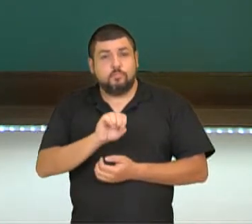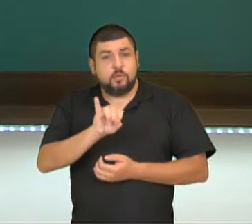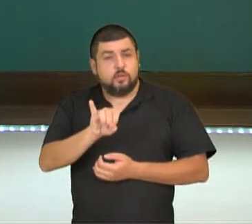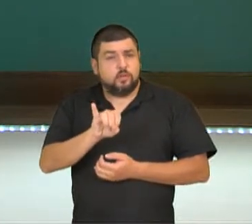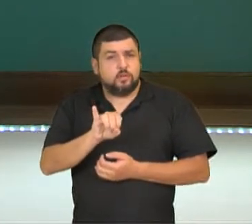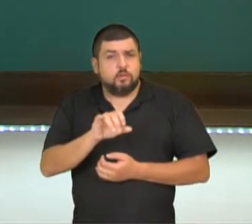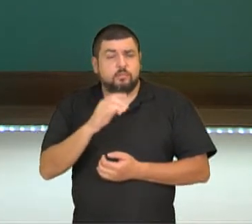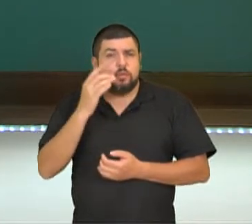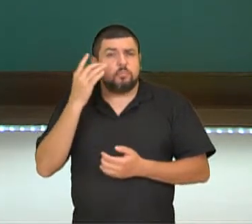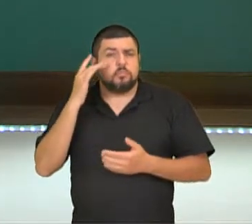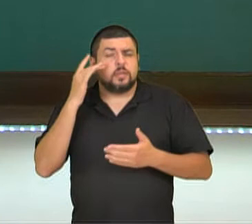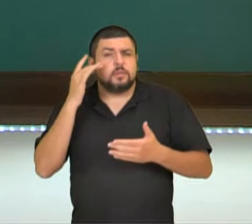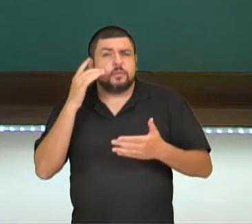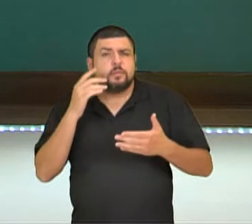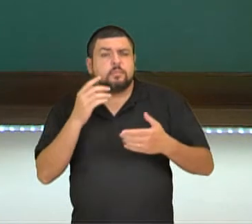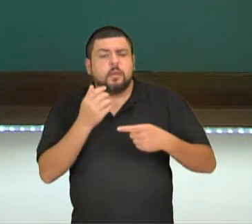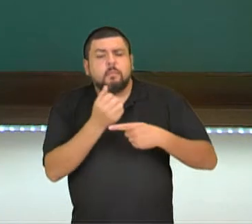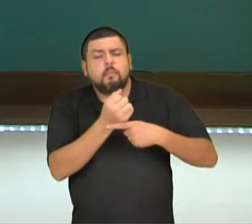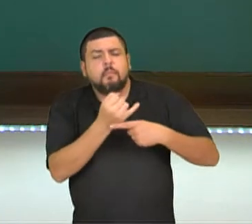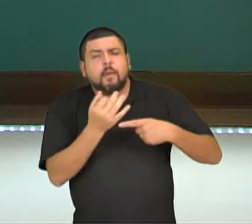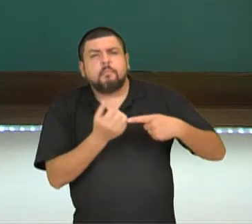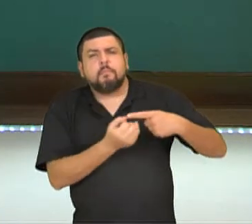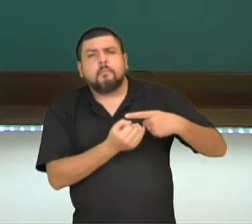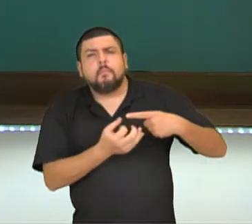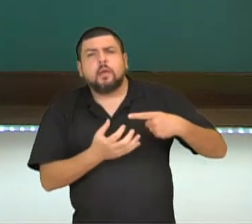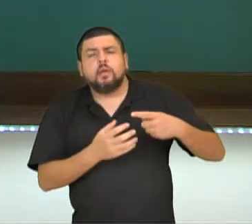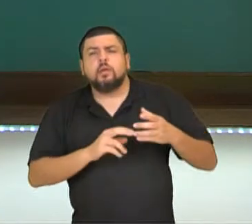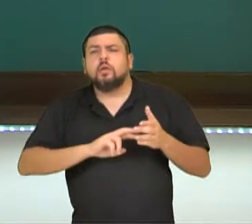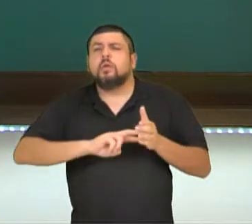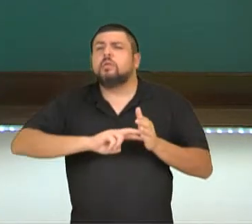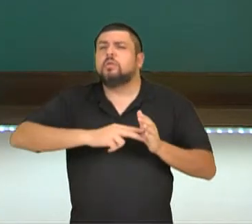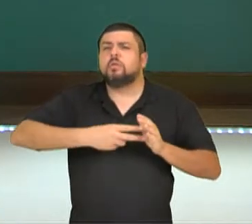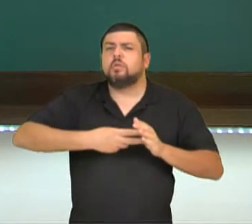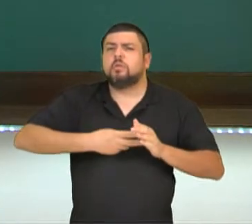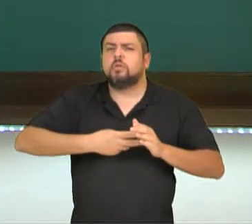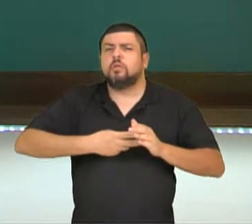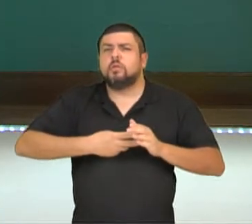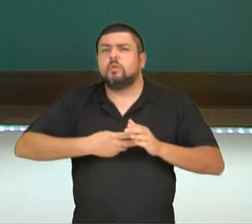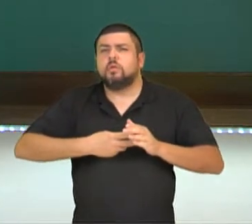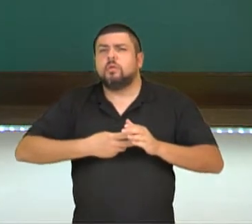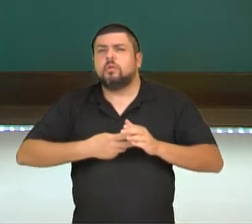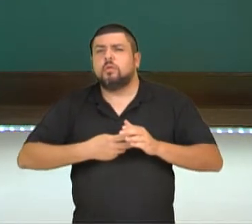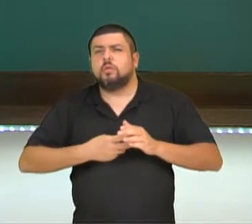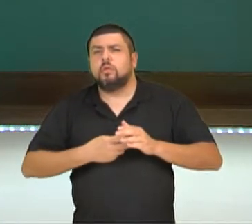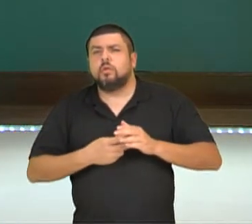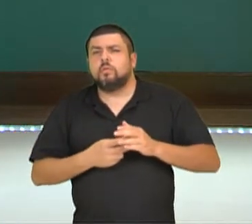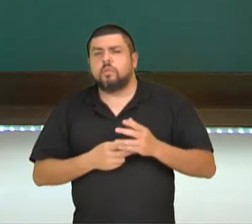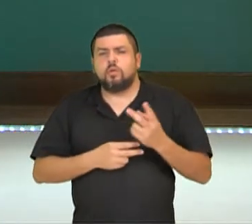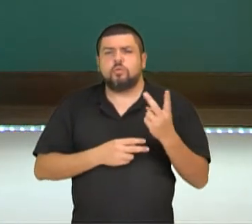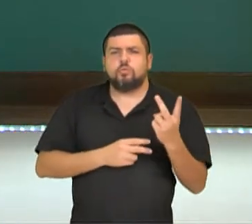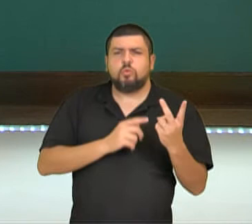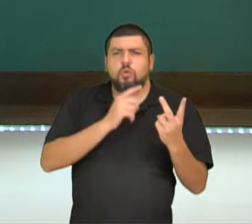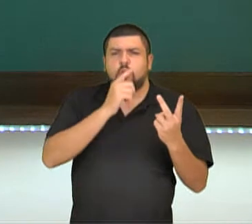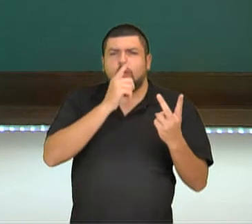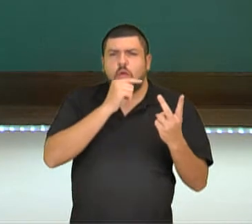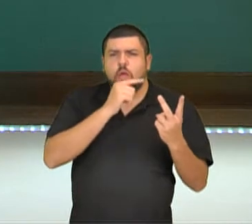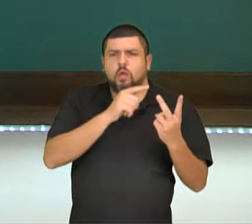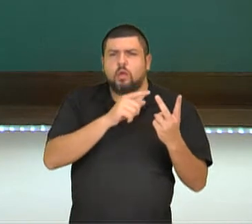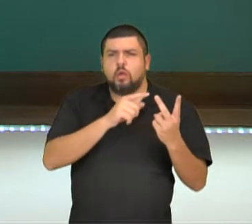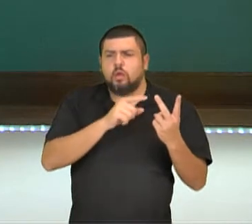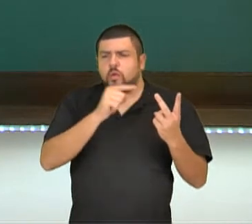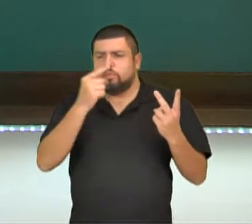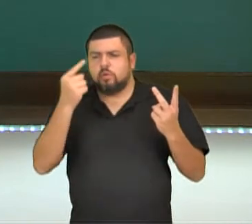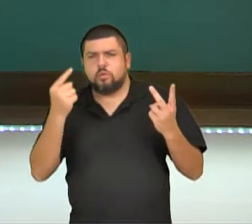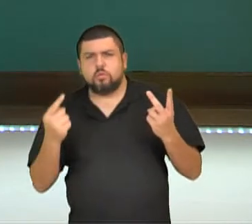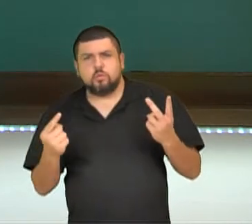sabe, você não consegue interpretar o que significam 2 partes de água e uma não de água, que no caso não é